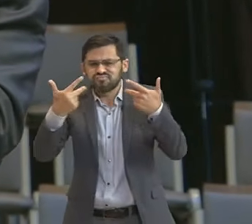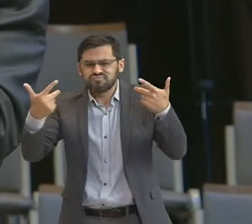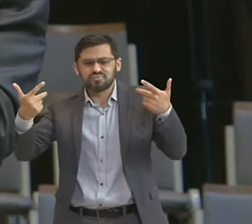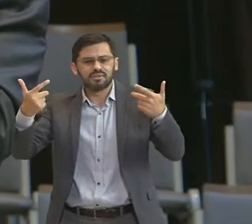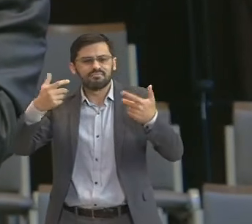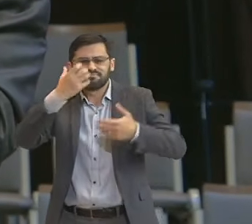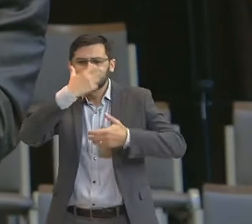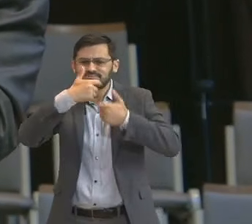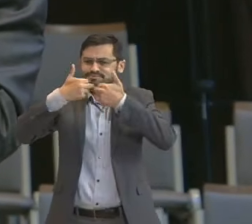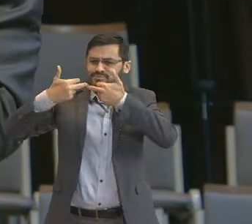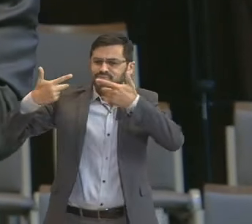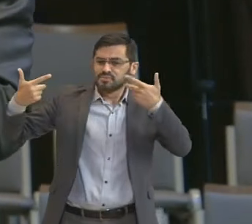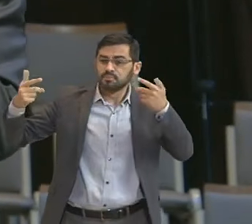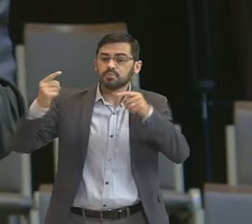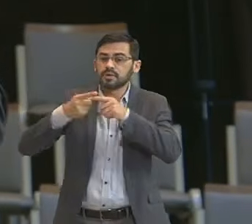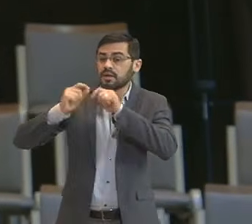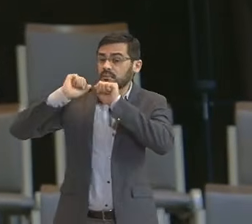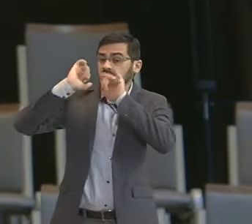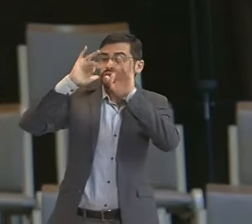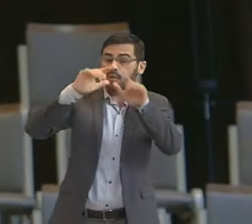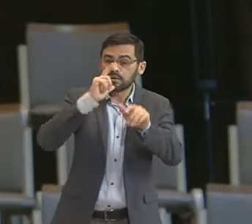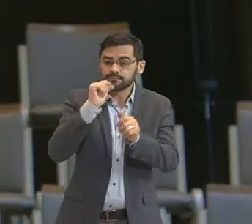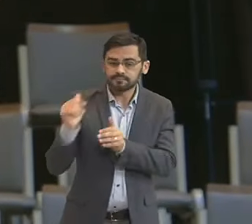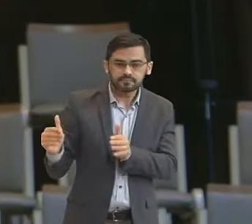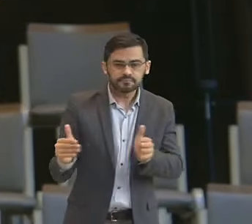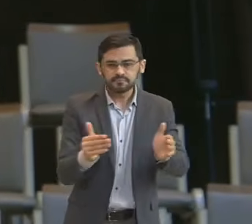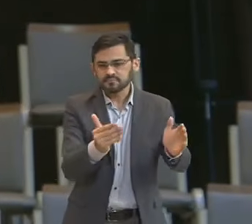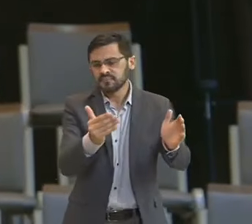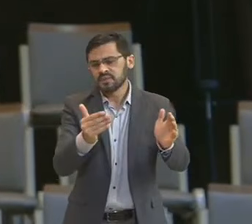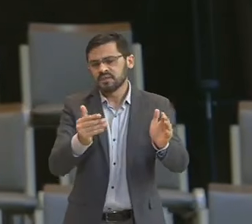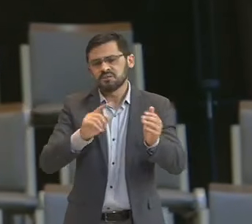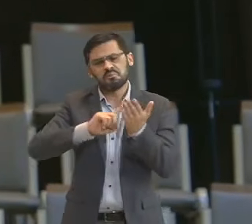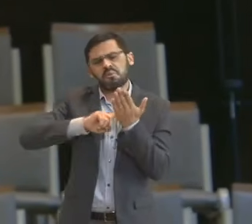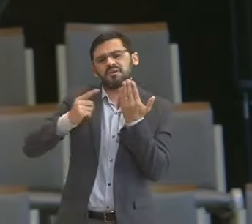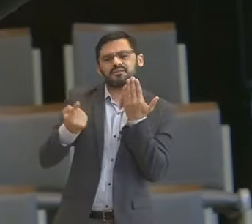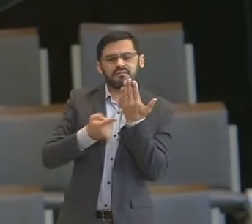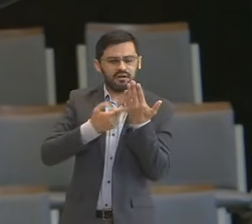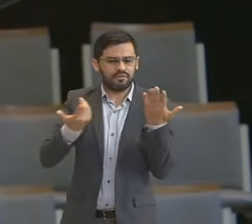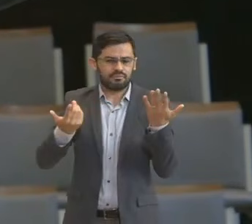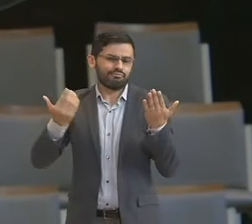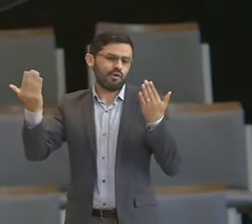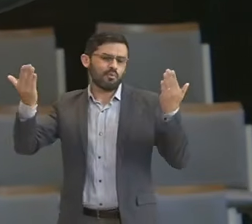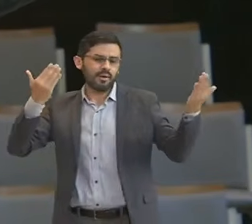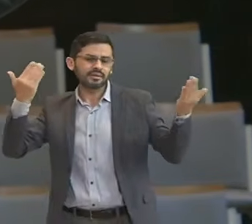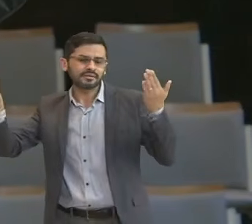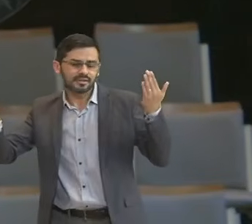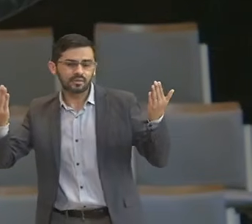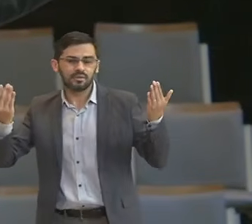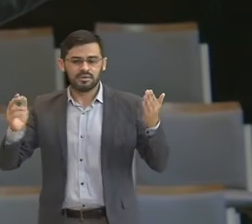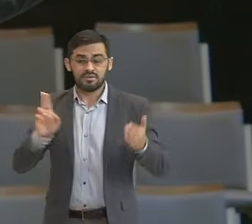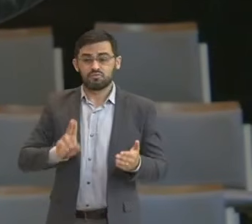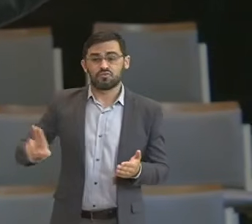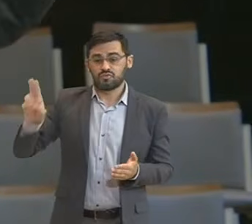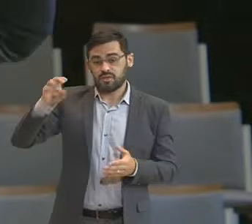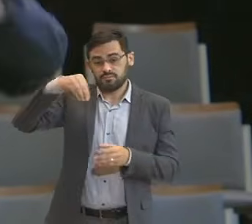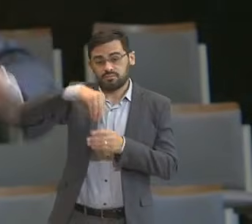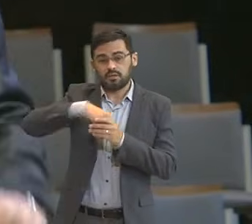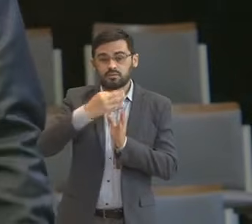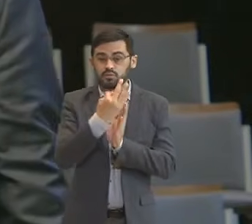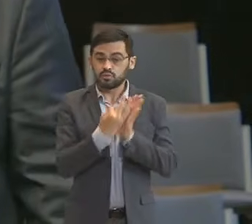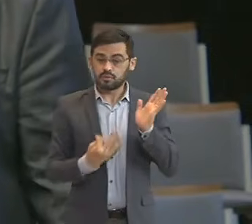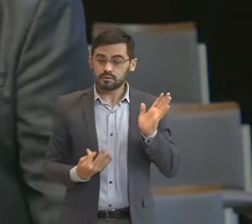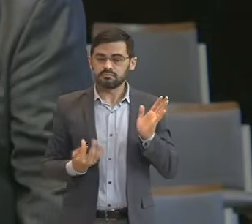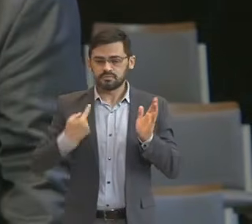essa água do rio. Isso é uma figura, tá? Isso é uma ilustração, é uma imagem para a